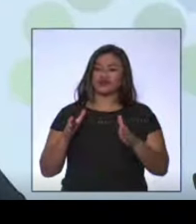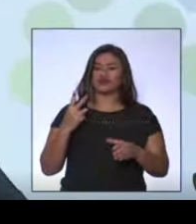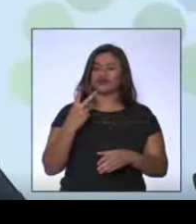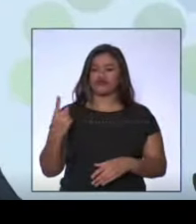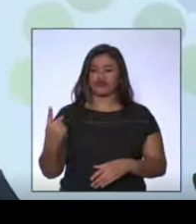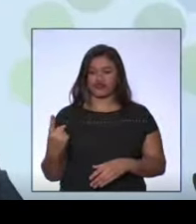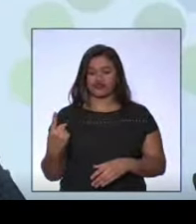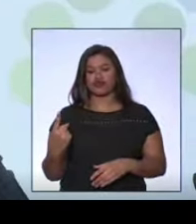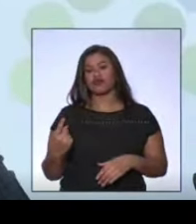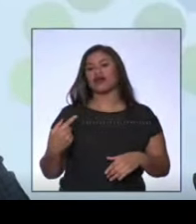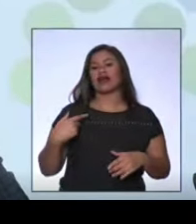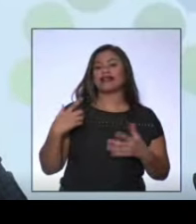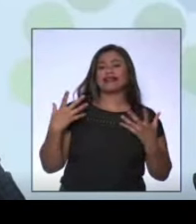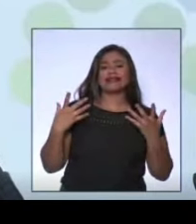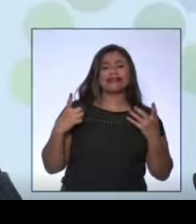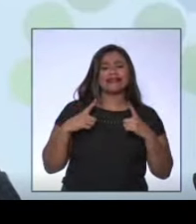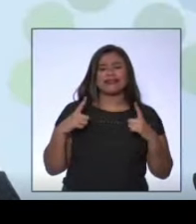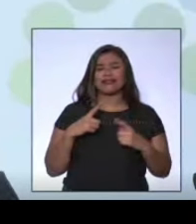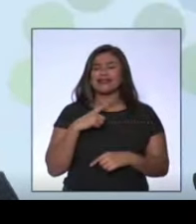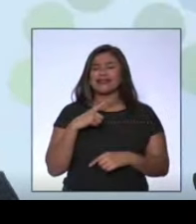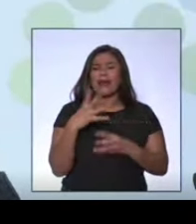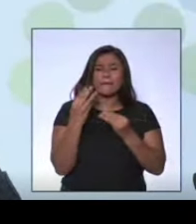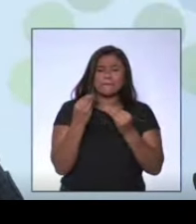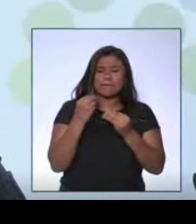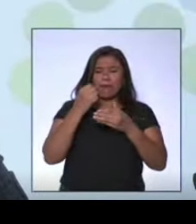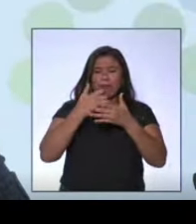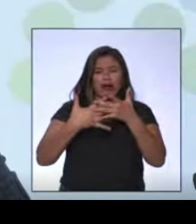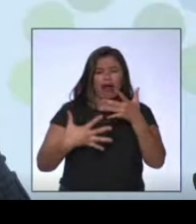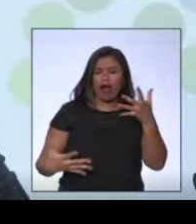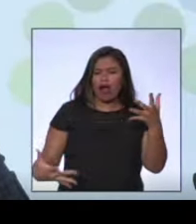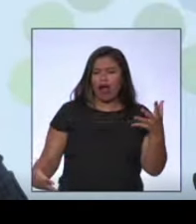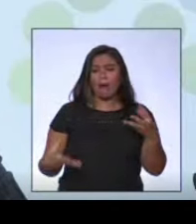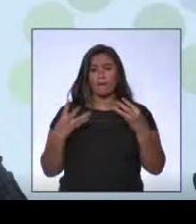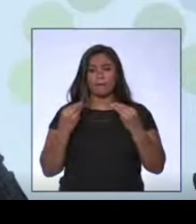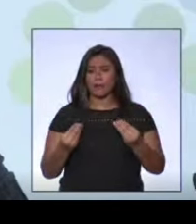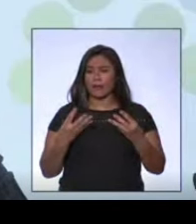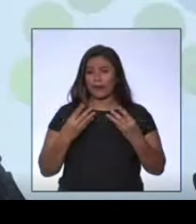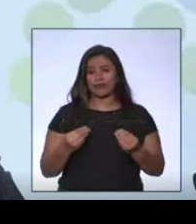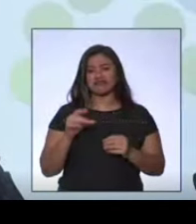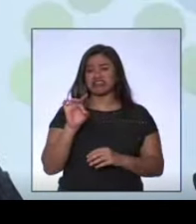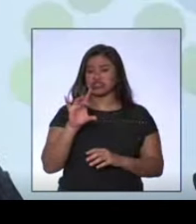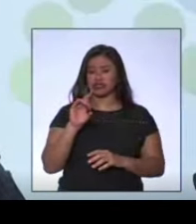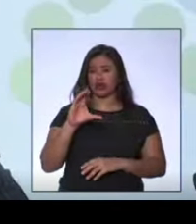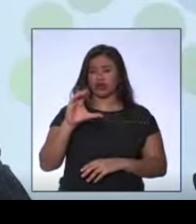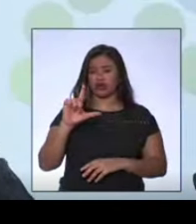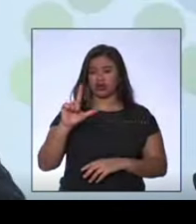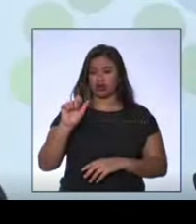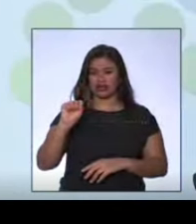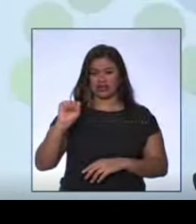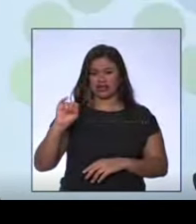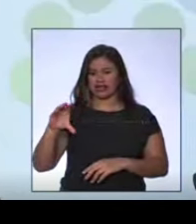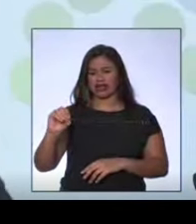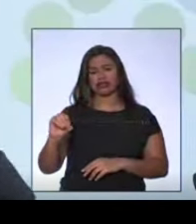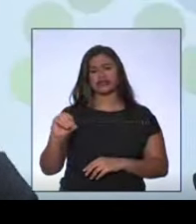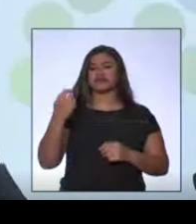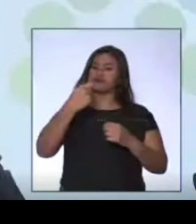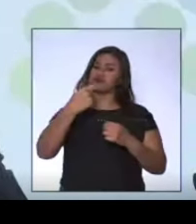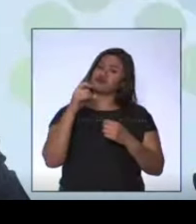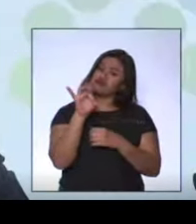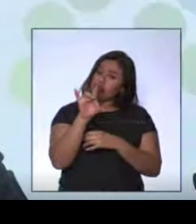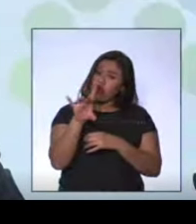quando a gente estuda agora, não basta apenas o texto clássico, todos os textos neste contexto